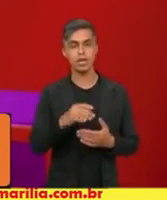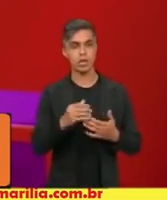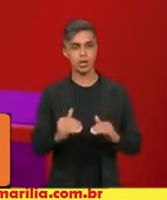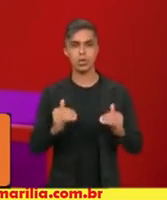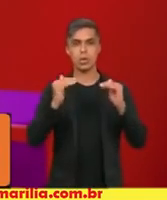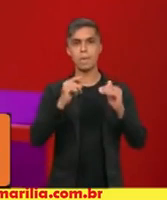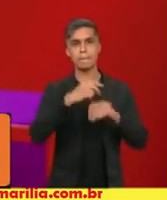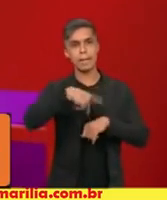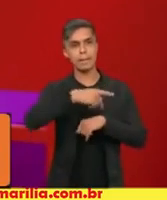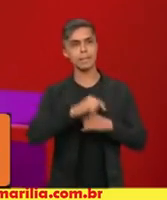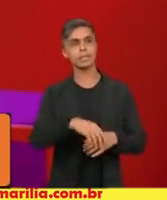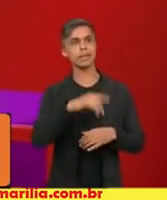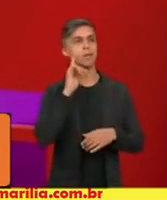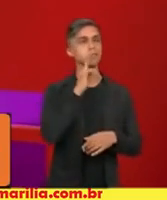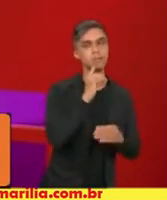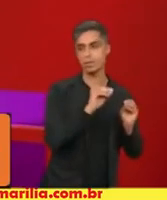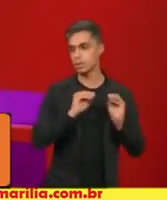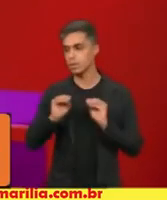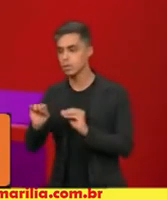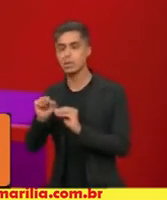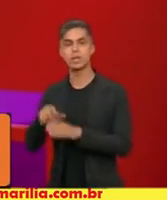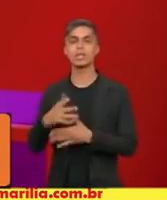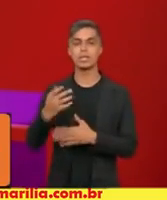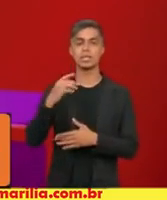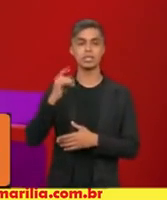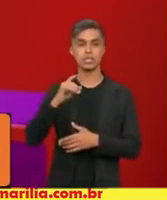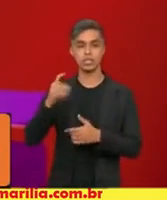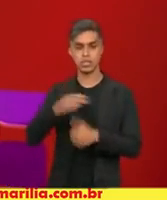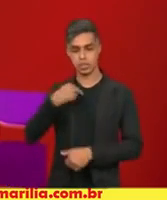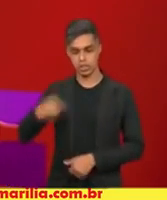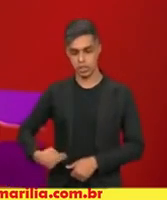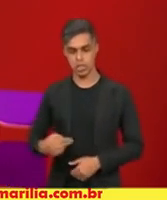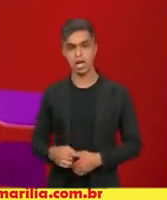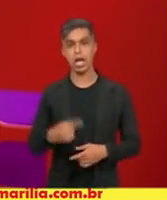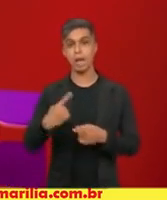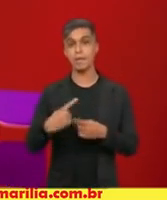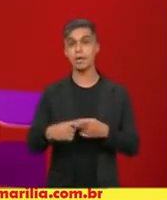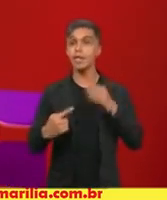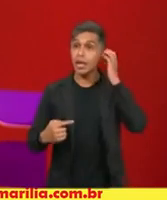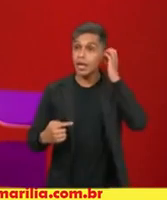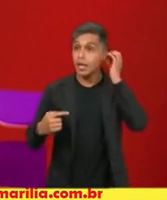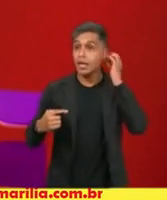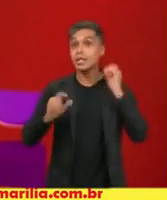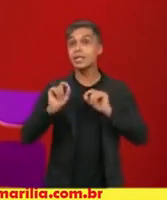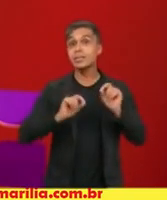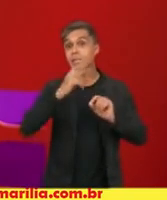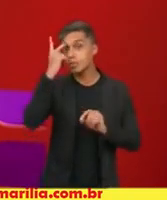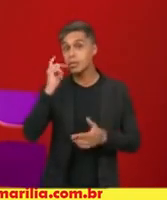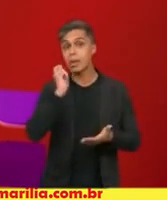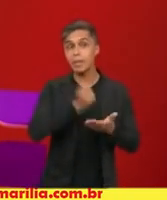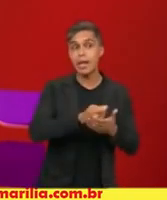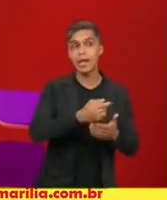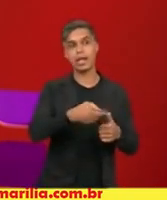atualmente, essa medida pode ser feita em algum lugar por intermédio da análise de quem está comprando a dívida pública de quem. Quem está comprando a